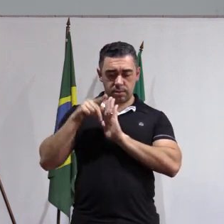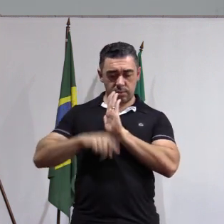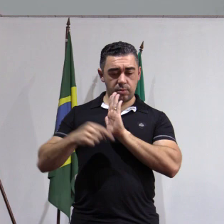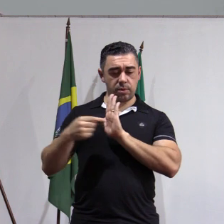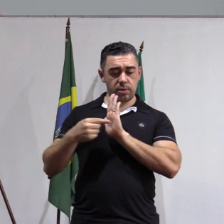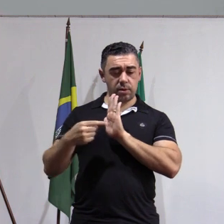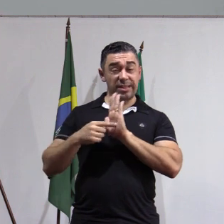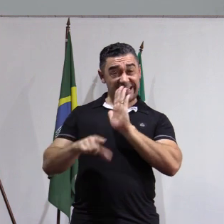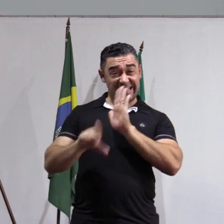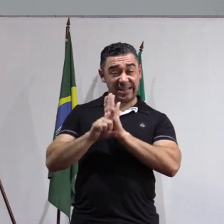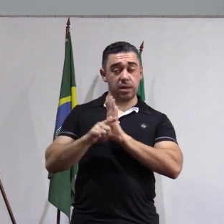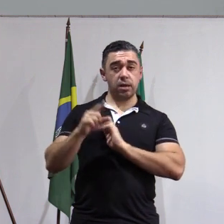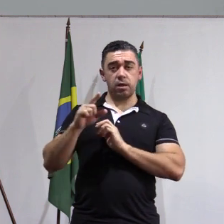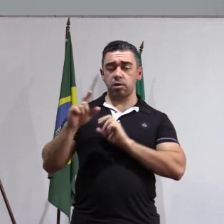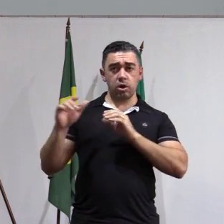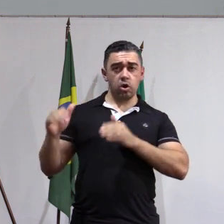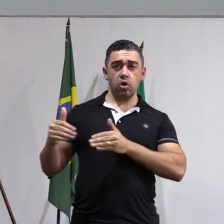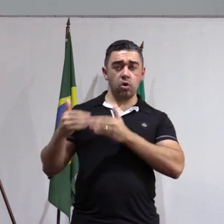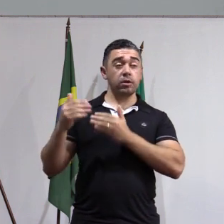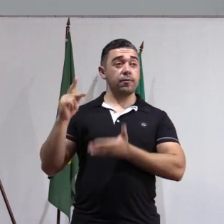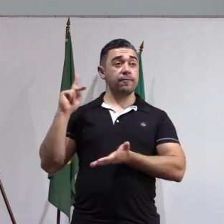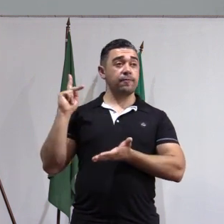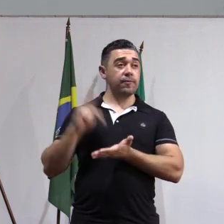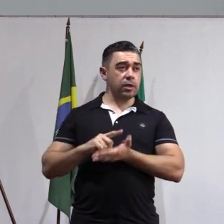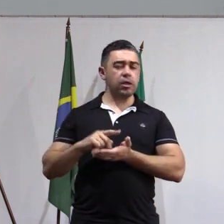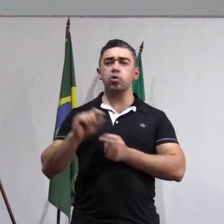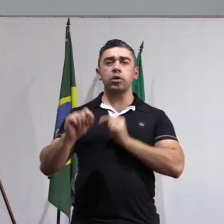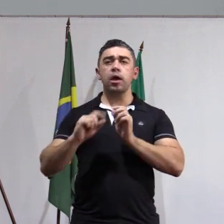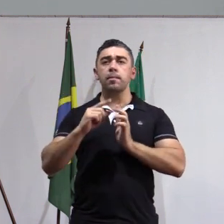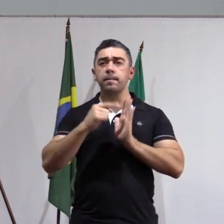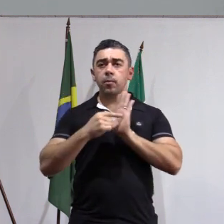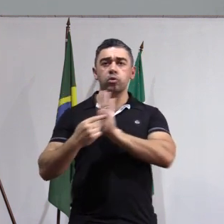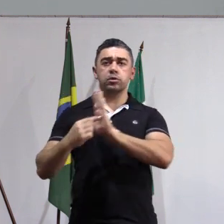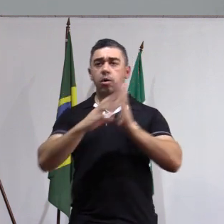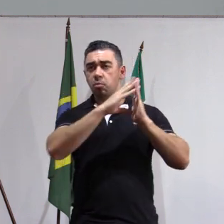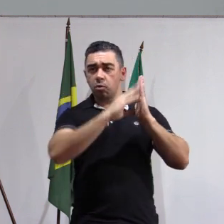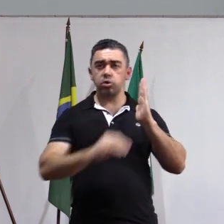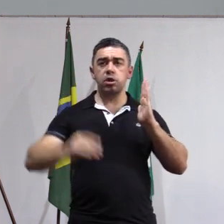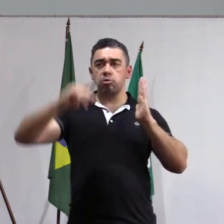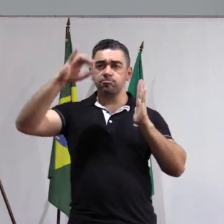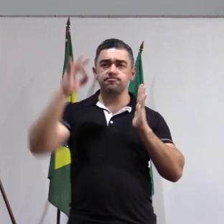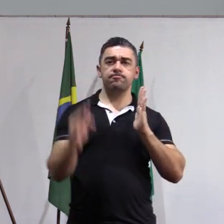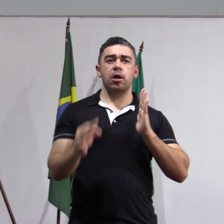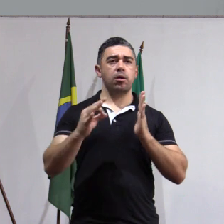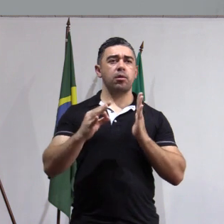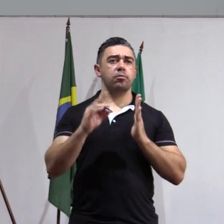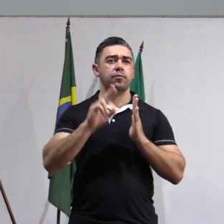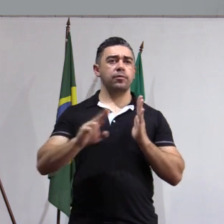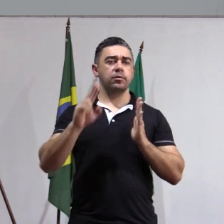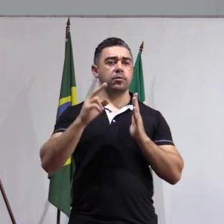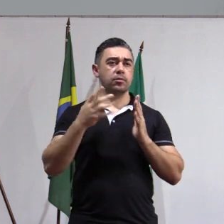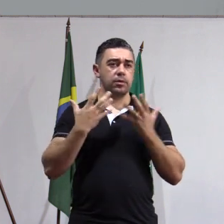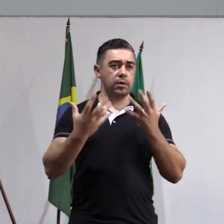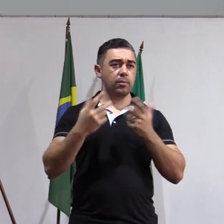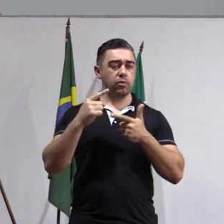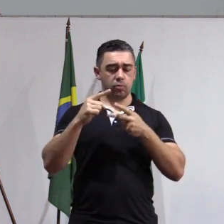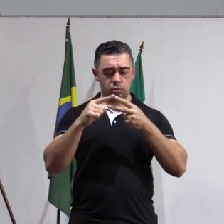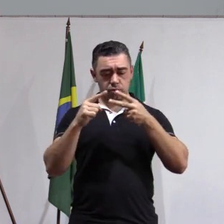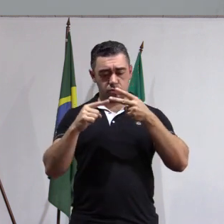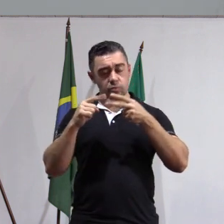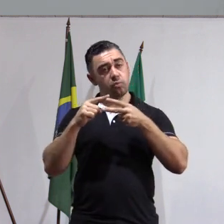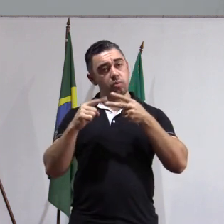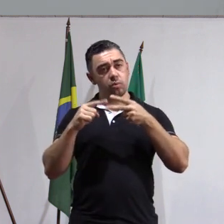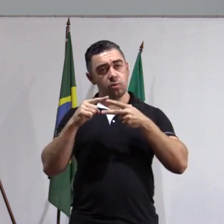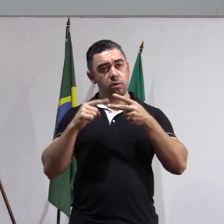poder opor a esse documento o verdadeiro modelo de universidade. Ele nos põe duas tarefas a